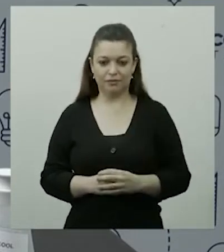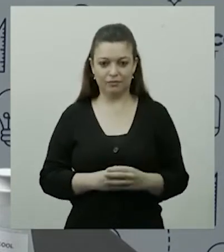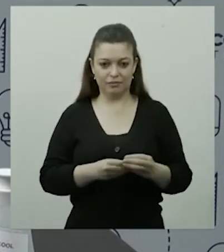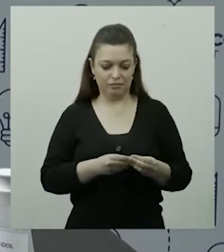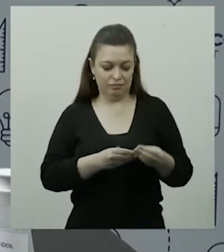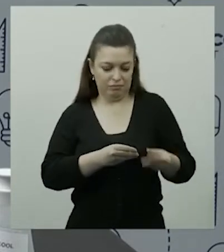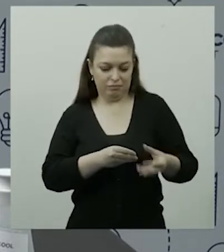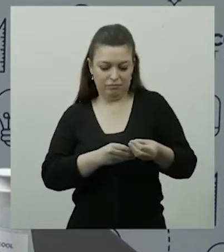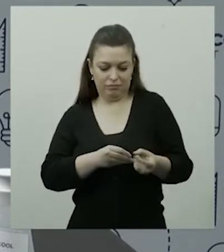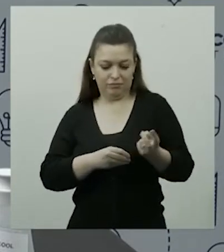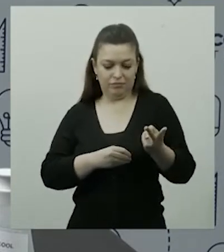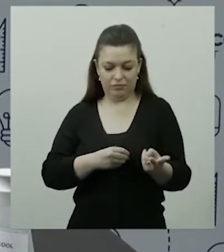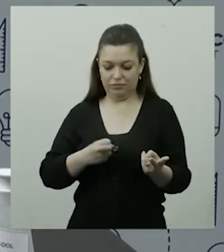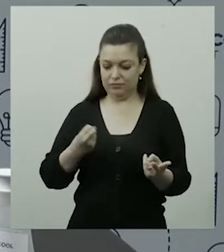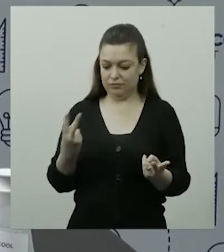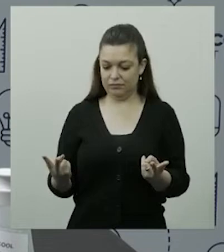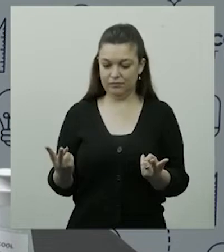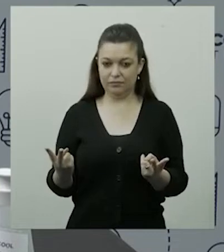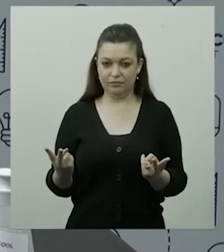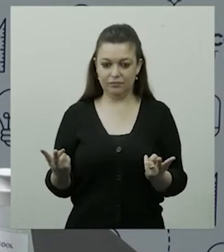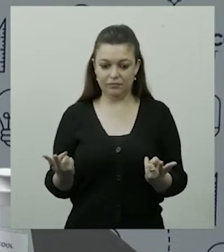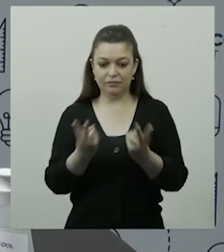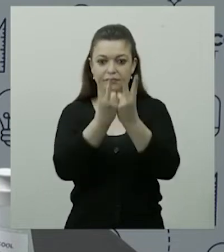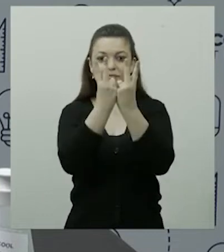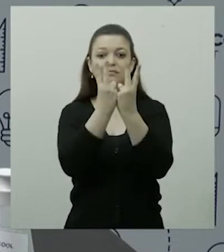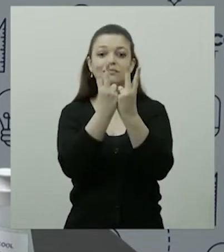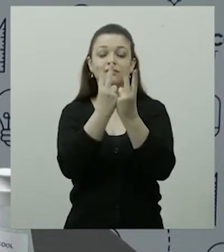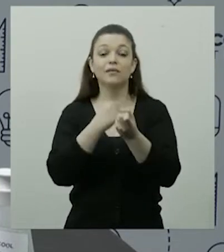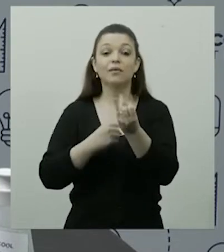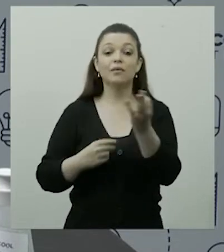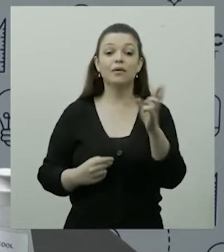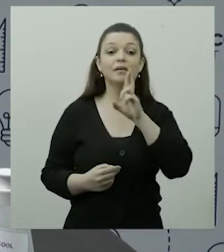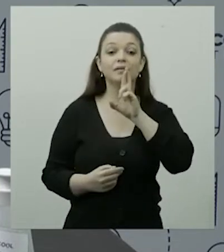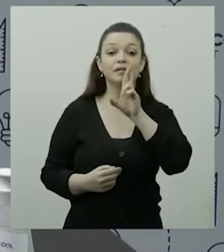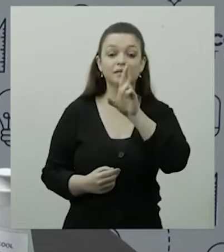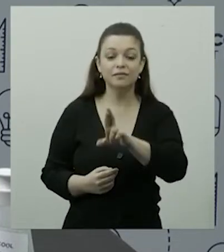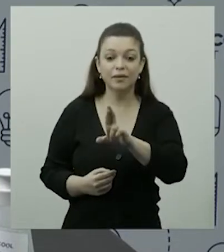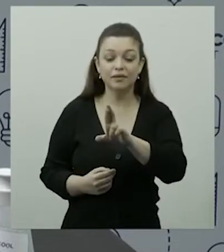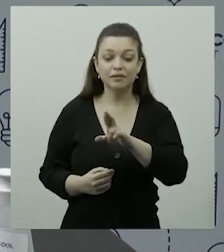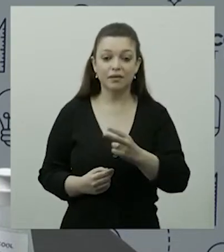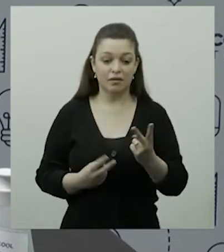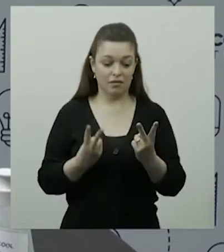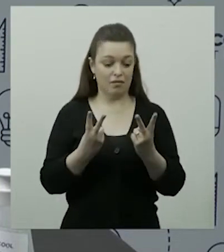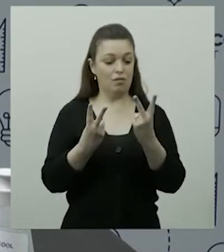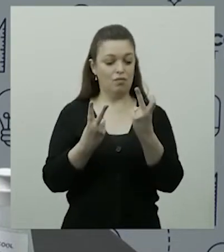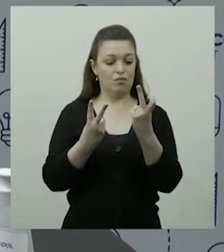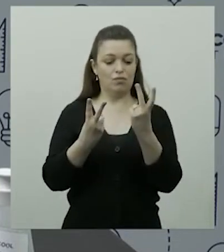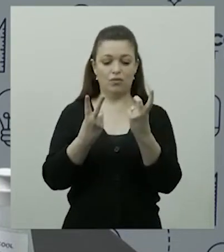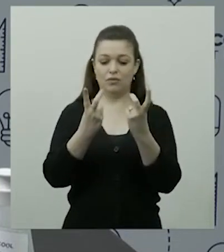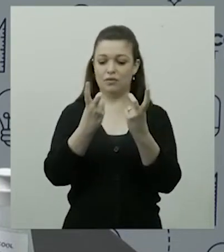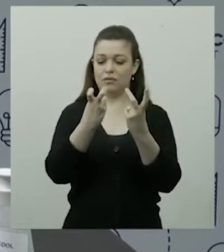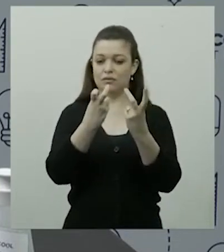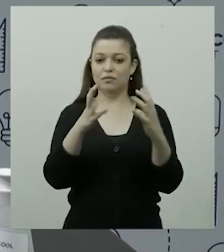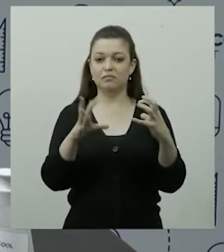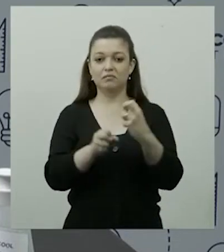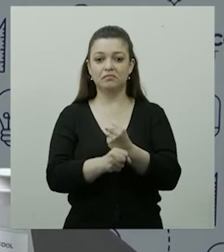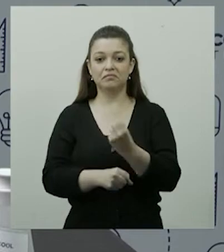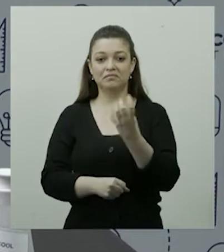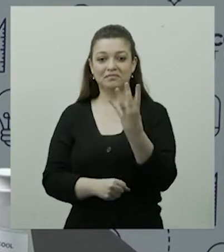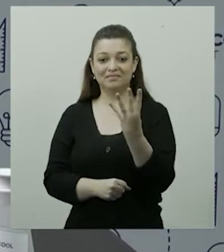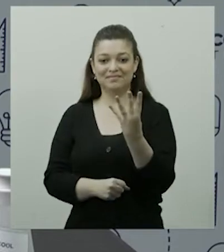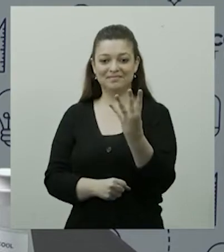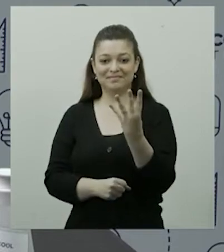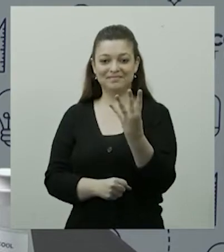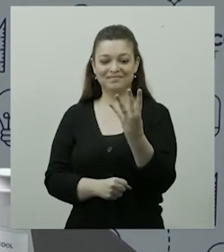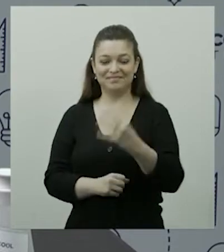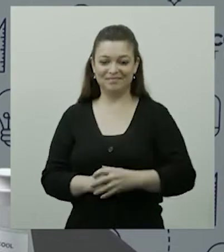2. Quanto vai ser 2 ao quadrado, então? 1, 2, 3, 4.